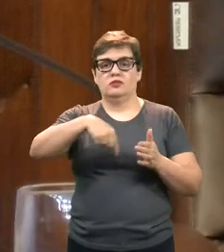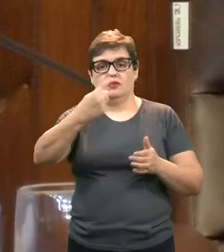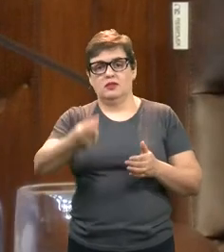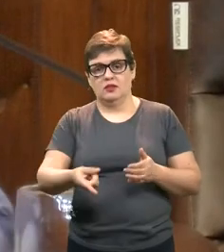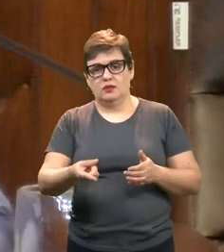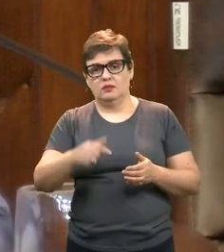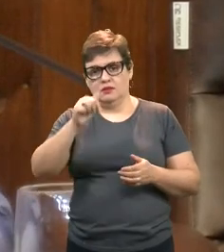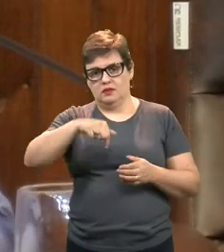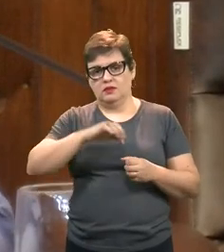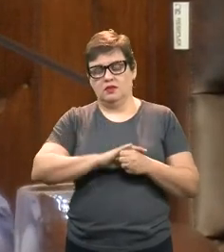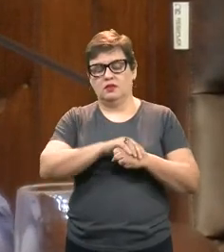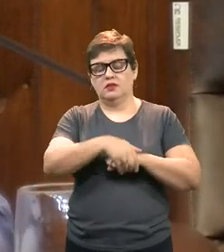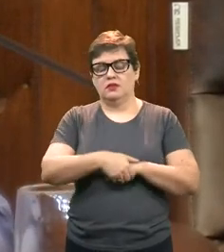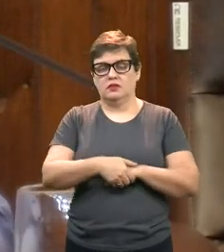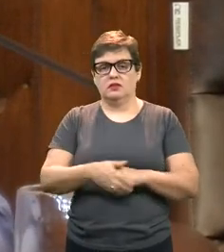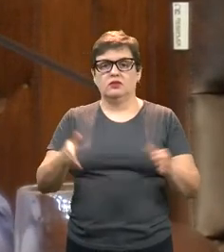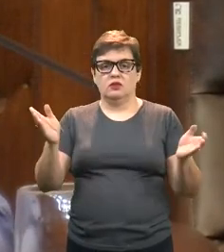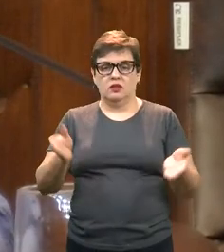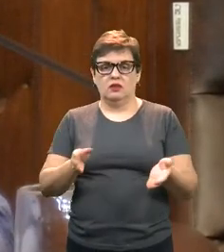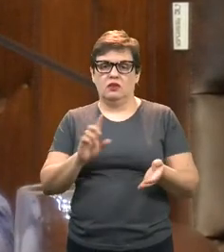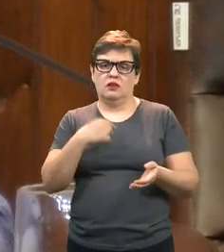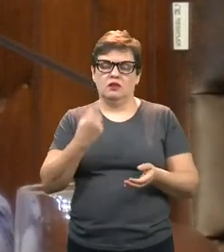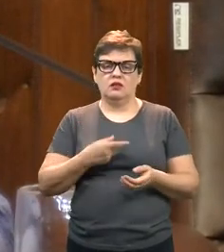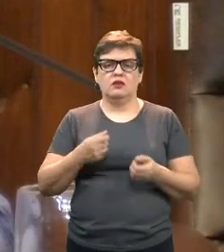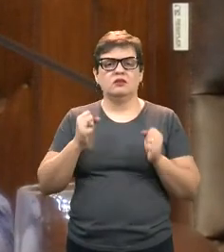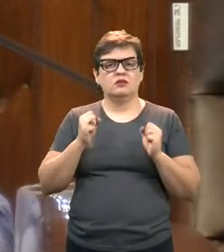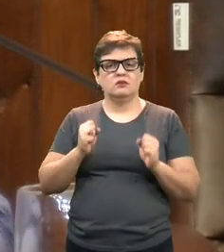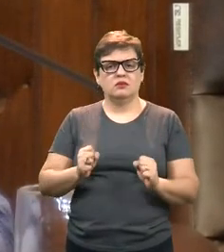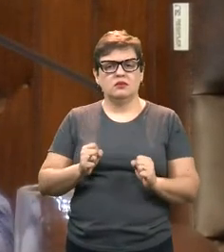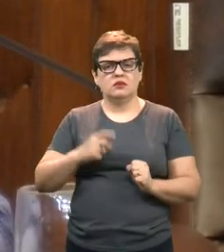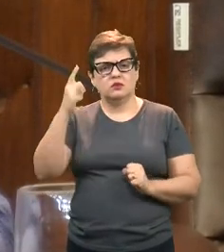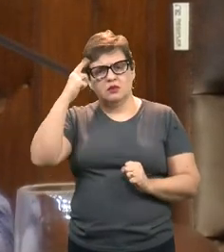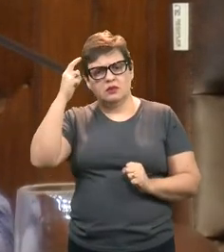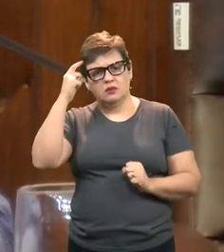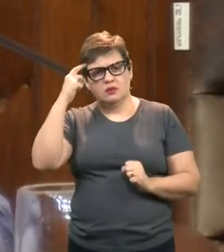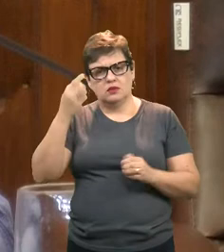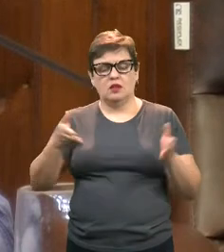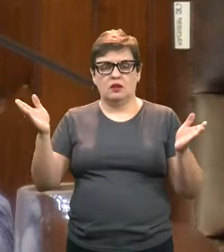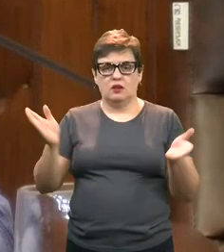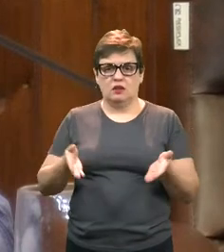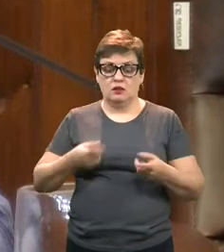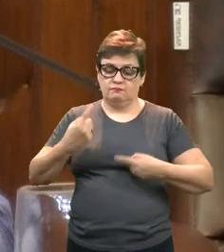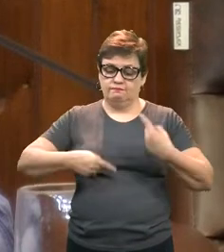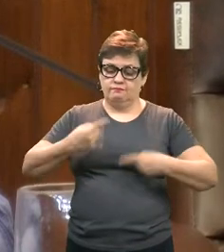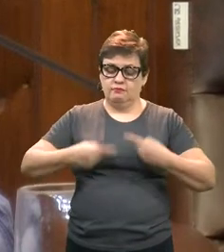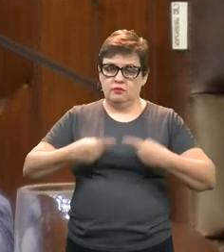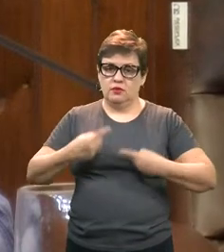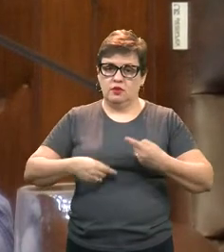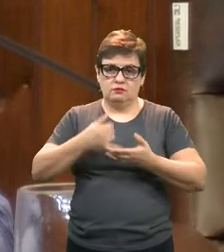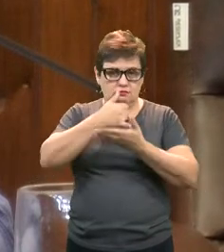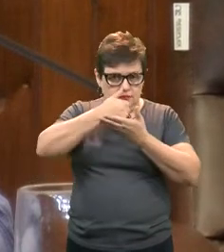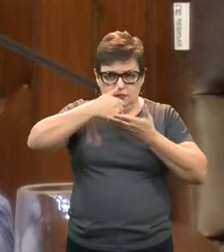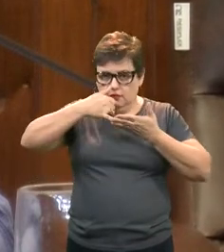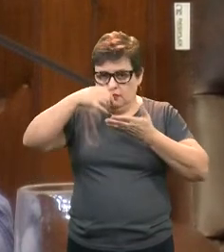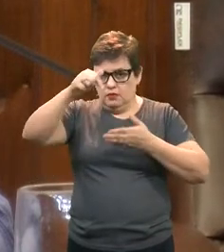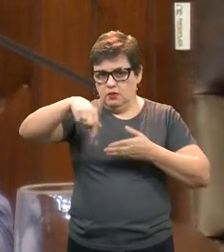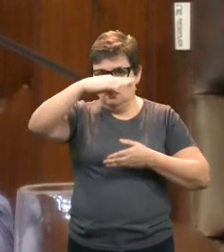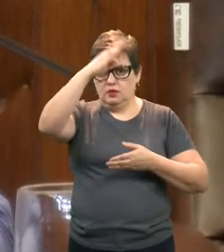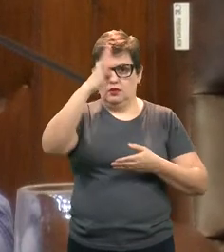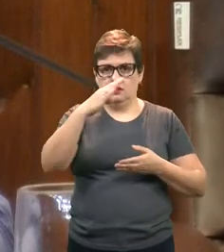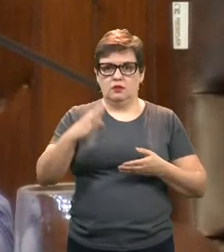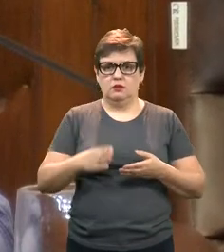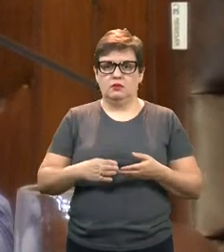noite. O momento nos suscita a pensar a atual política de drogas no Brasil. Ressalto que o